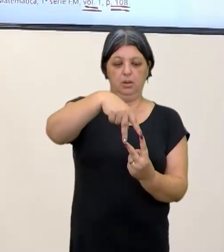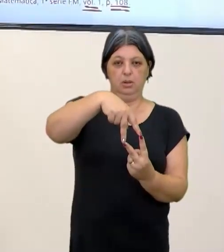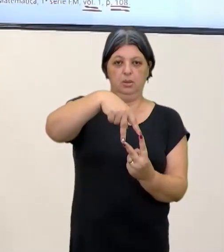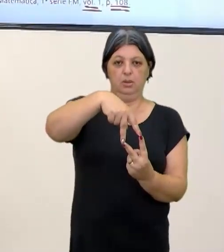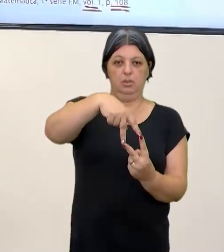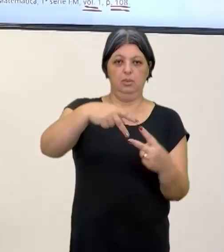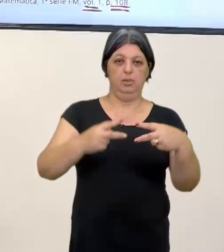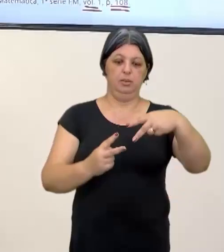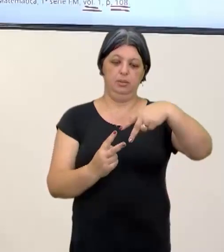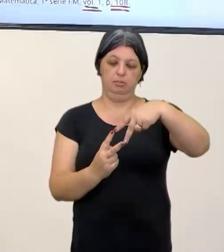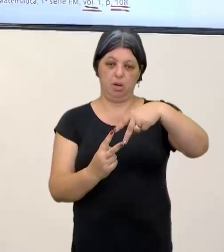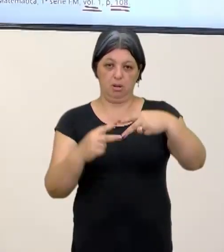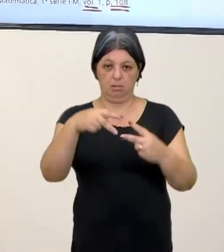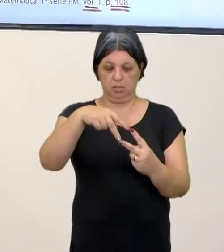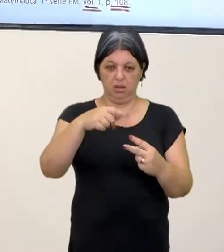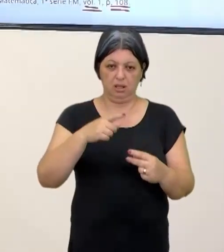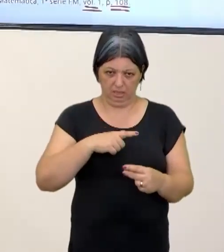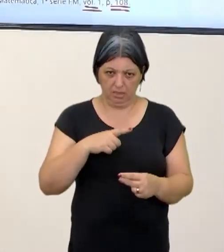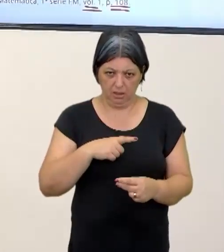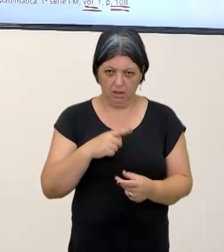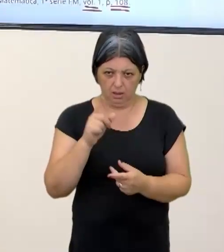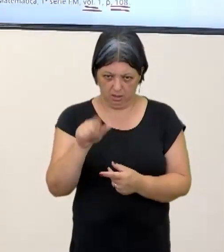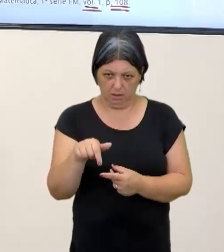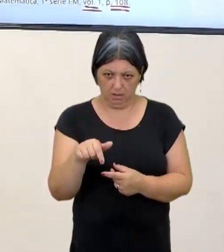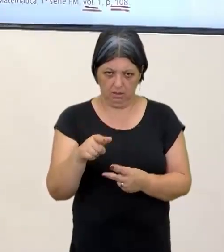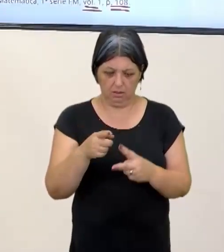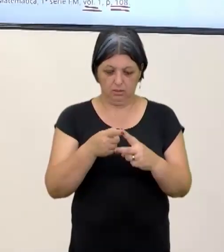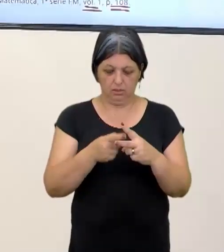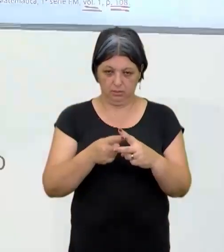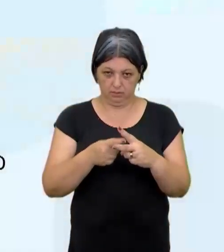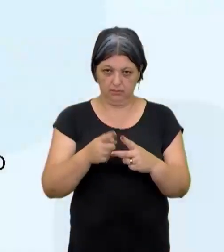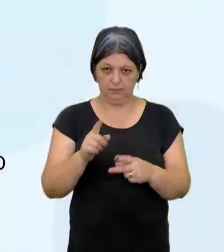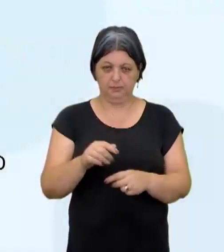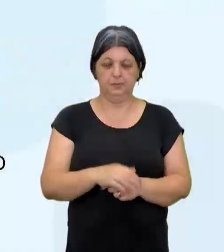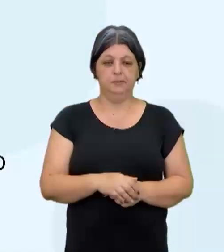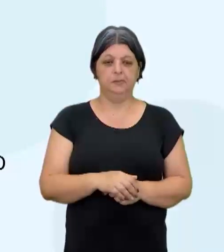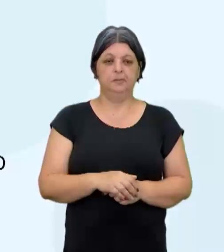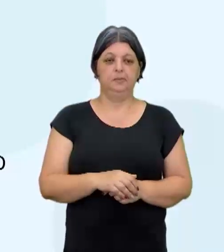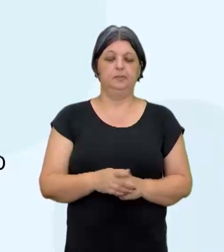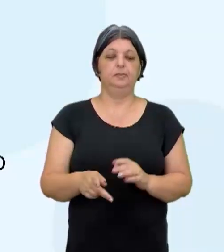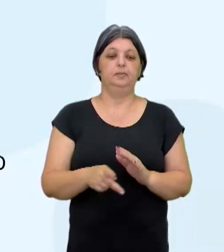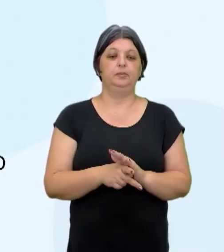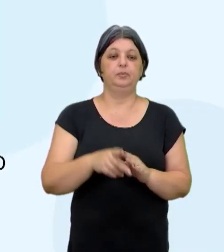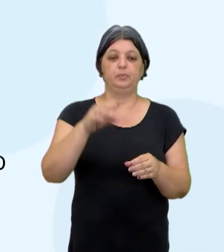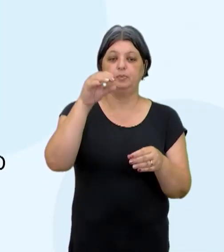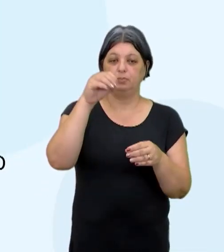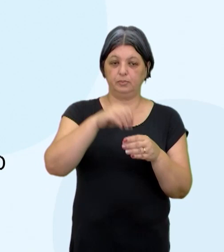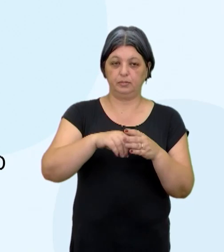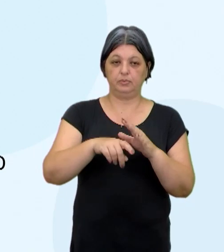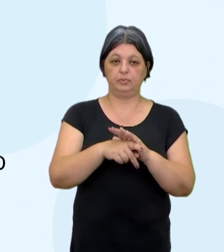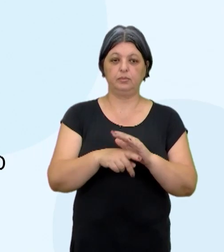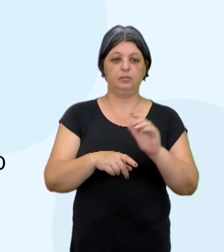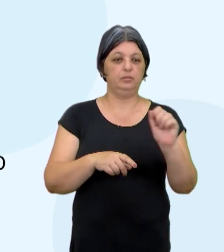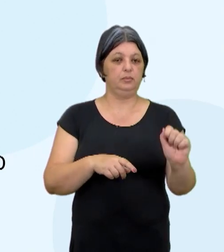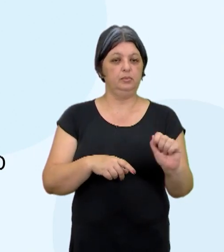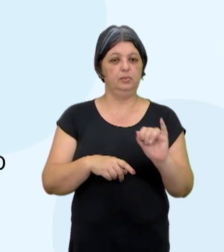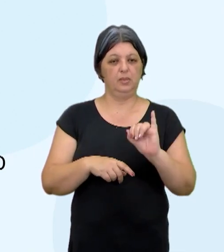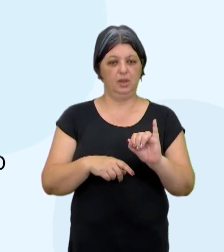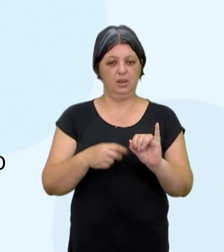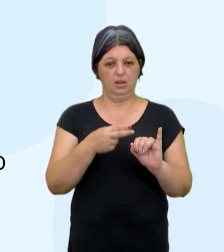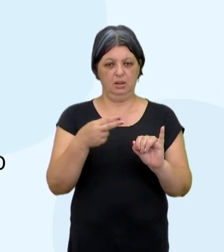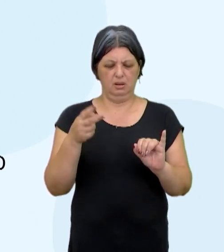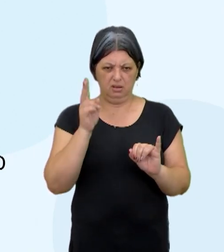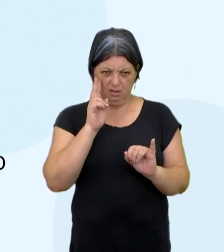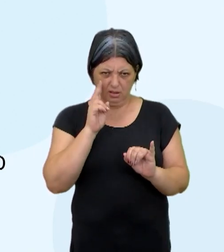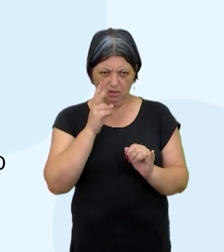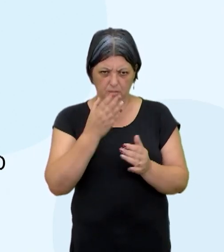pavimentação? Tem a ver com o ângulo interno do triângulo equilátero? Tem. O ângulo interno do triângulo equilátero, você lembra da última